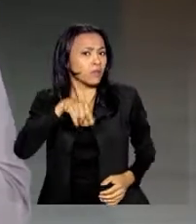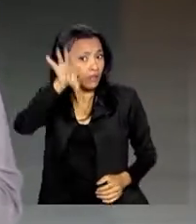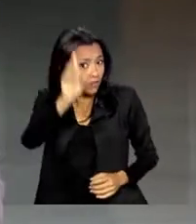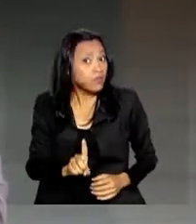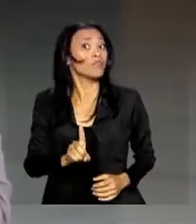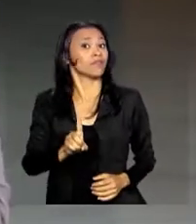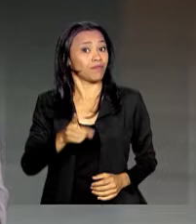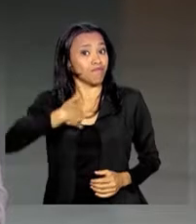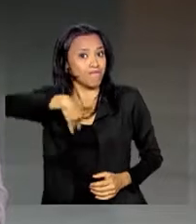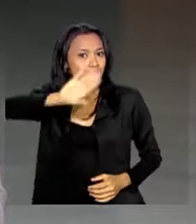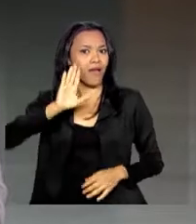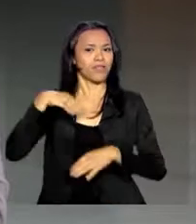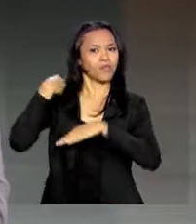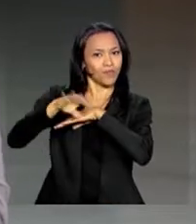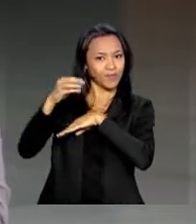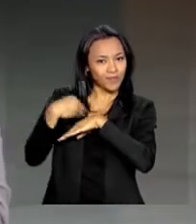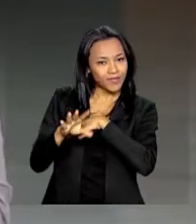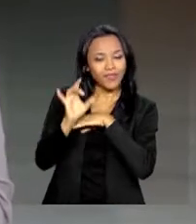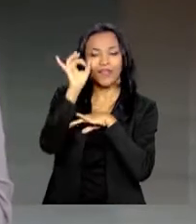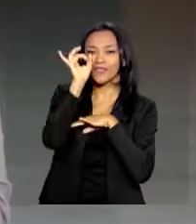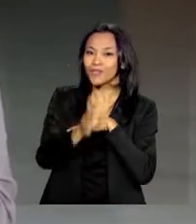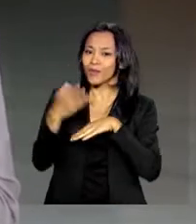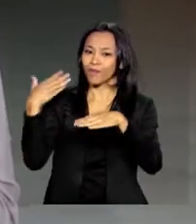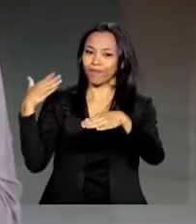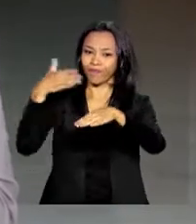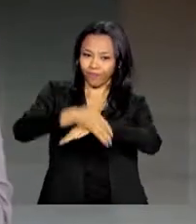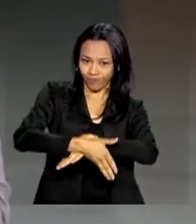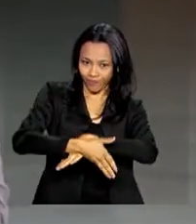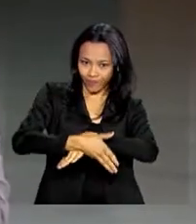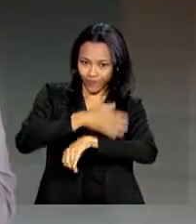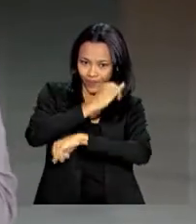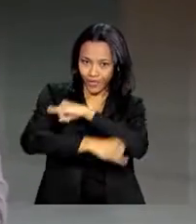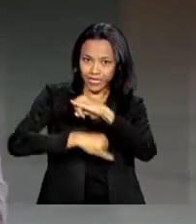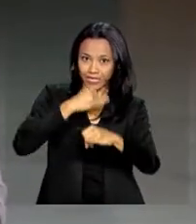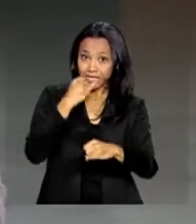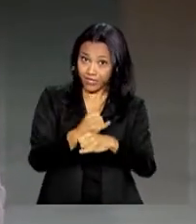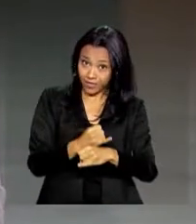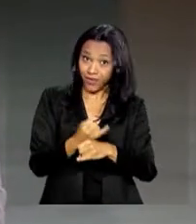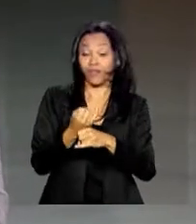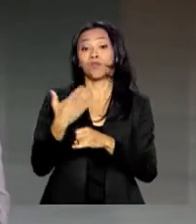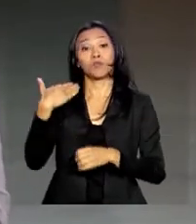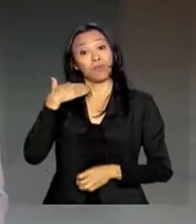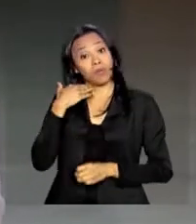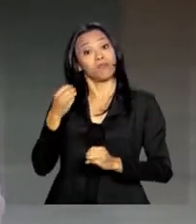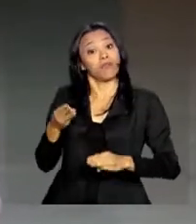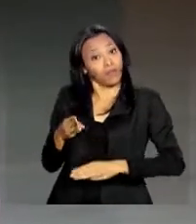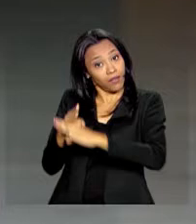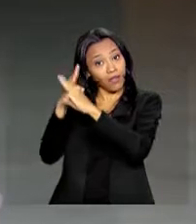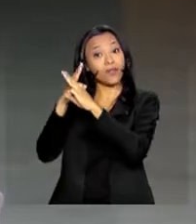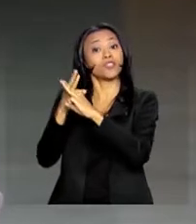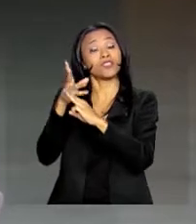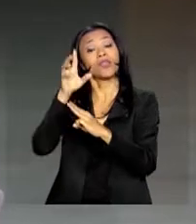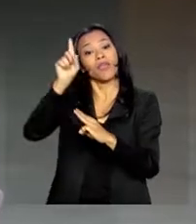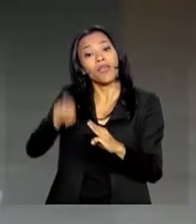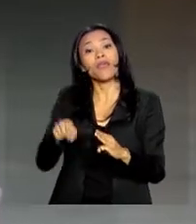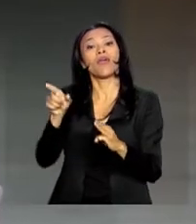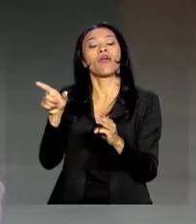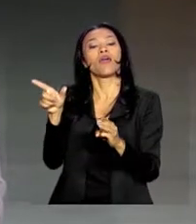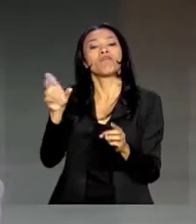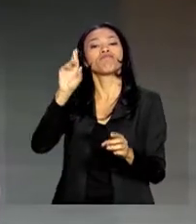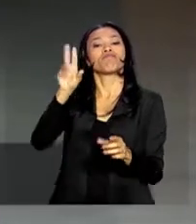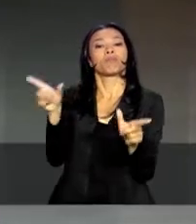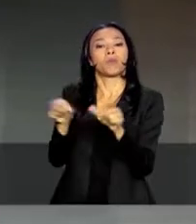quiser mais informações basta acessar os sites da caixa no caso dos trabalhadores da iniciativa privada